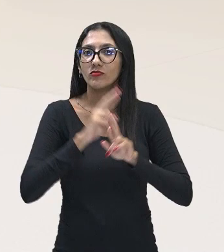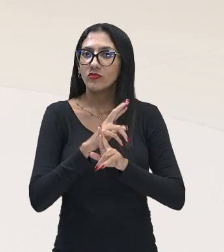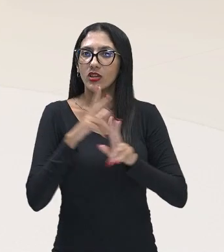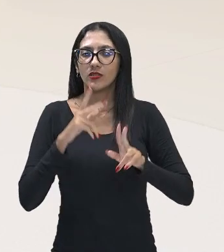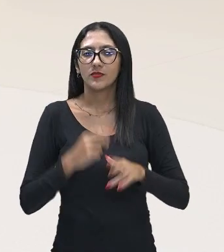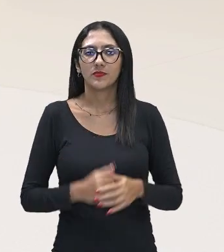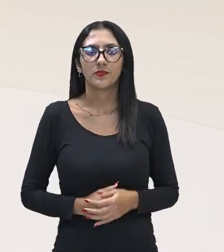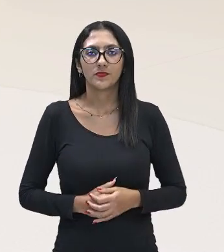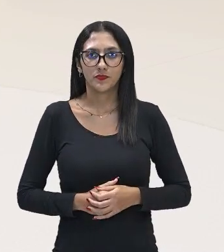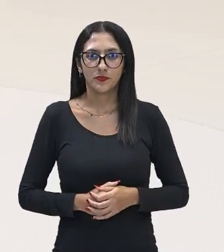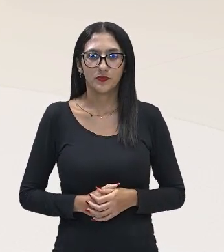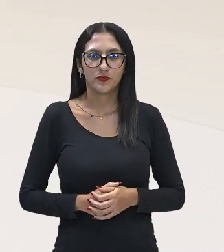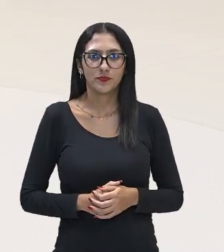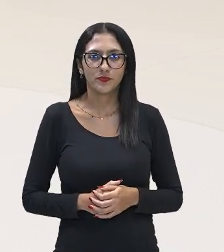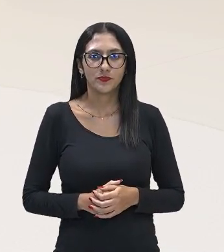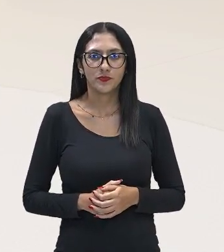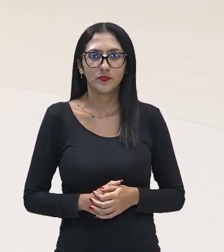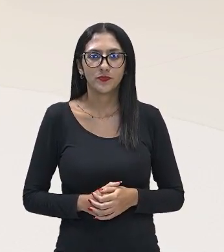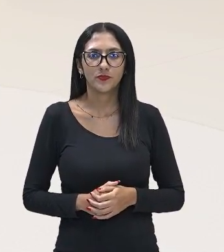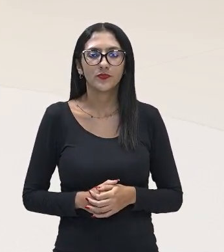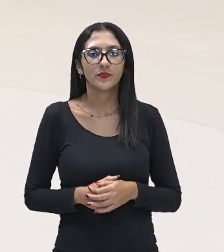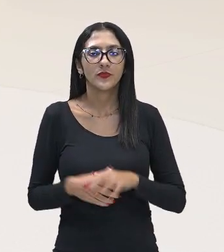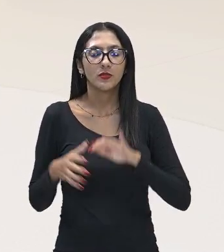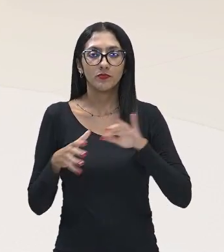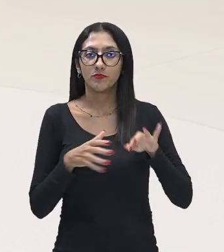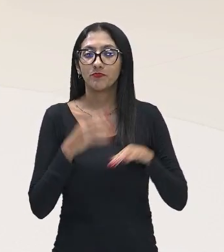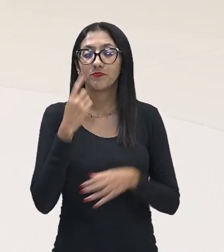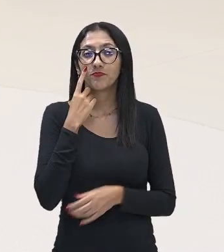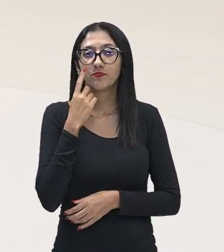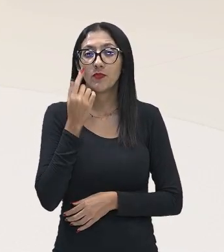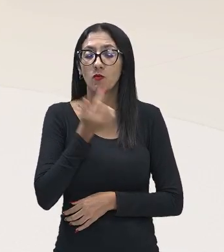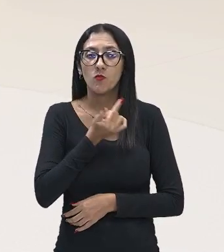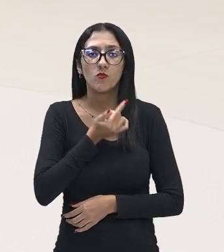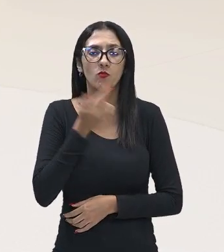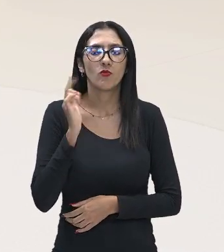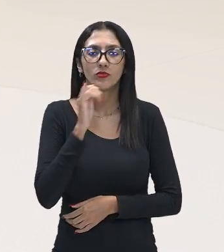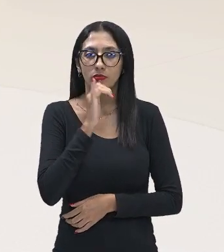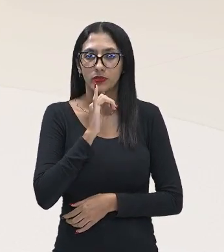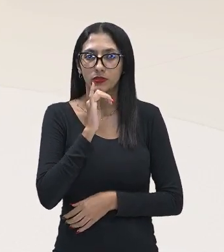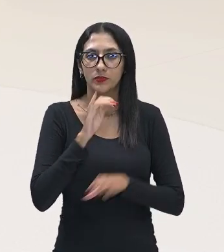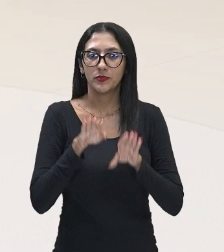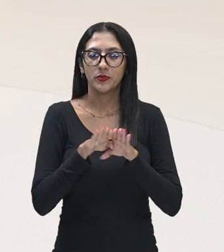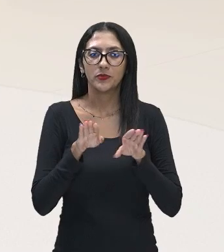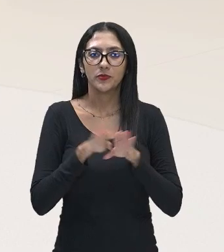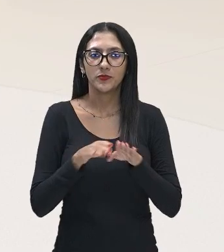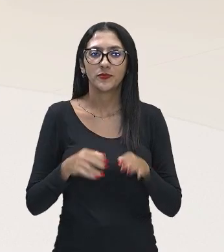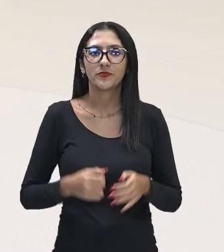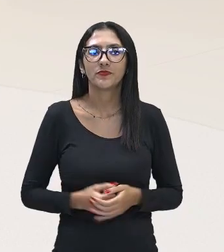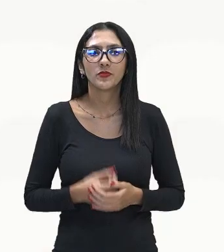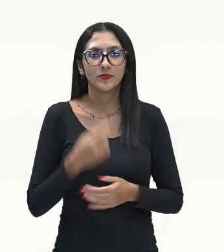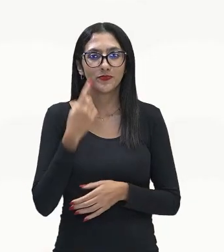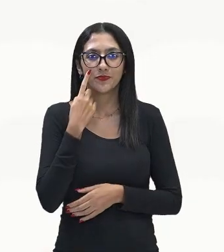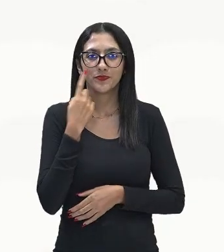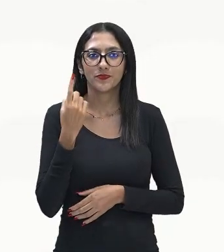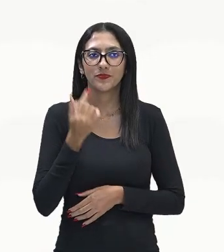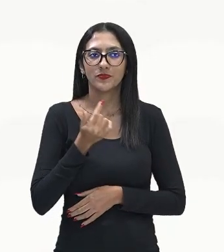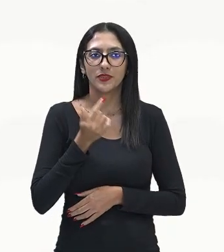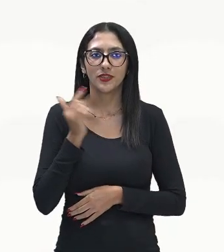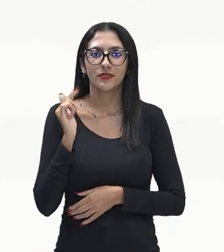mais um exemplo para mostrar para você, acompanhar, né, a aplicação aí dos juros compostos. Acompanhe comigo o nosso próximo